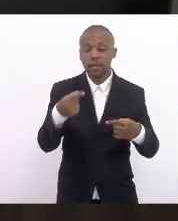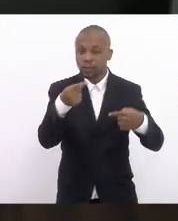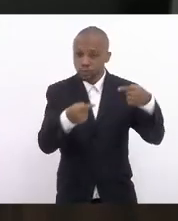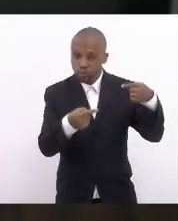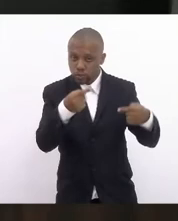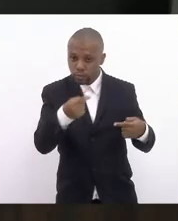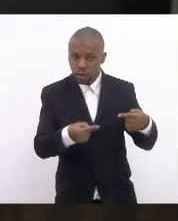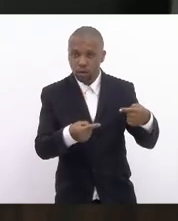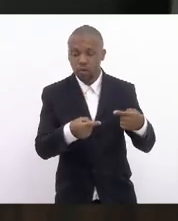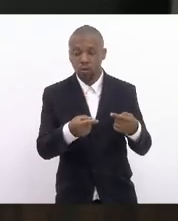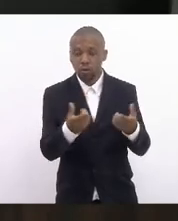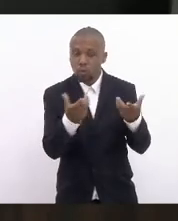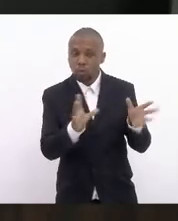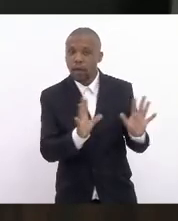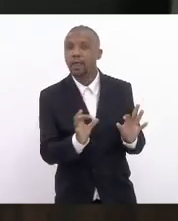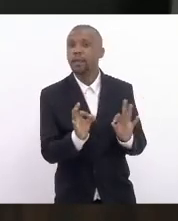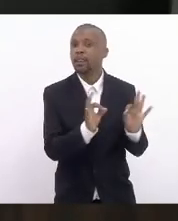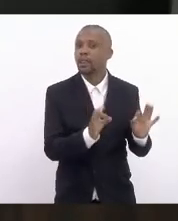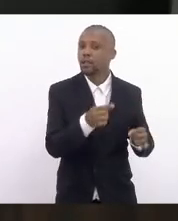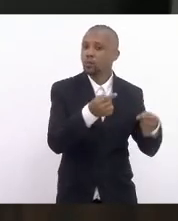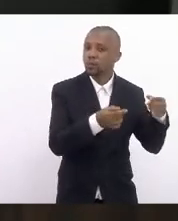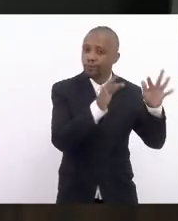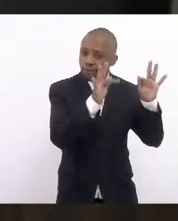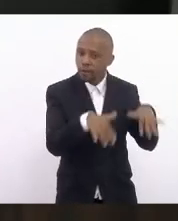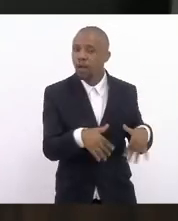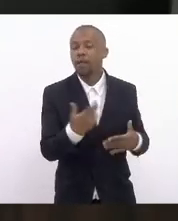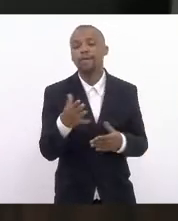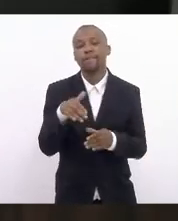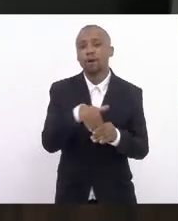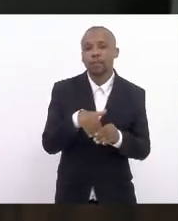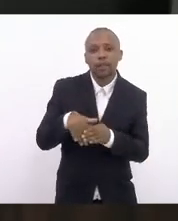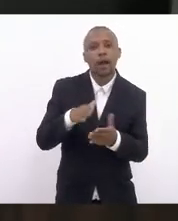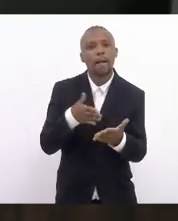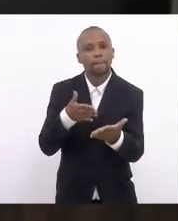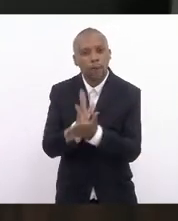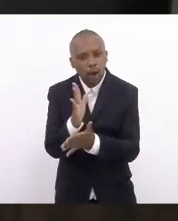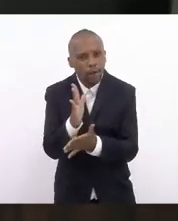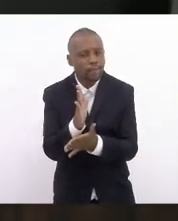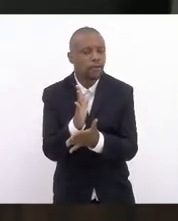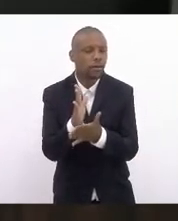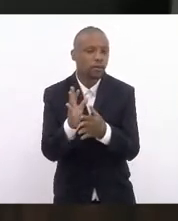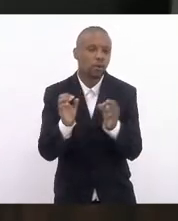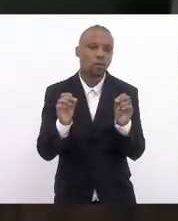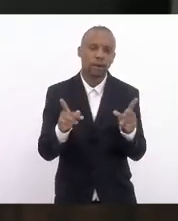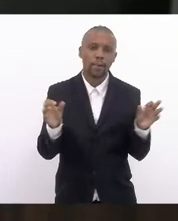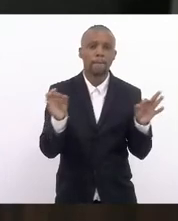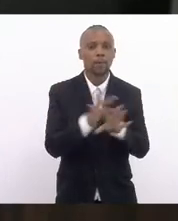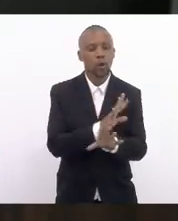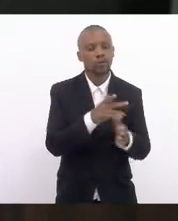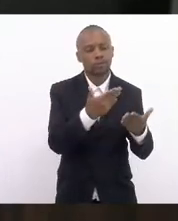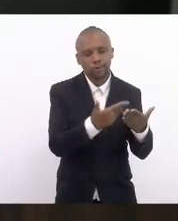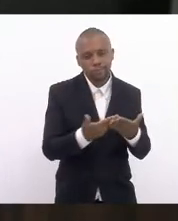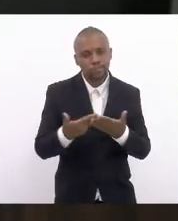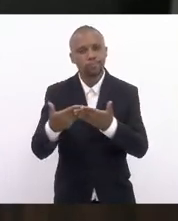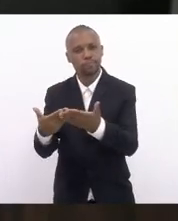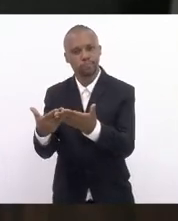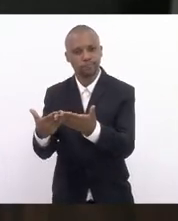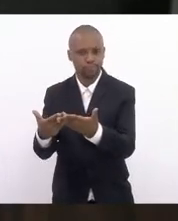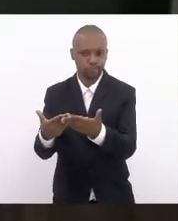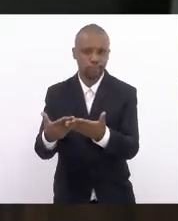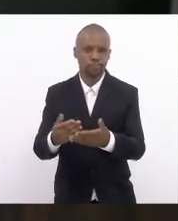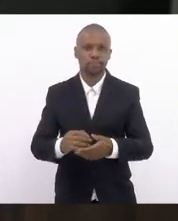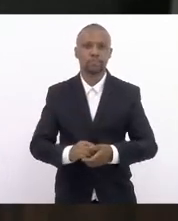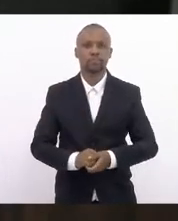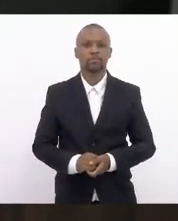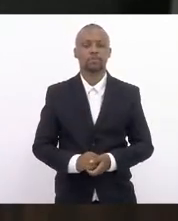discussão, havendo quem queira discutir, encerrada a discussão, em votação, os senhores que aprovam, permaneçam como estão, aprovado, vai à promulgação com voto pela abstenção do